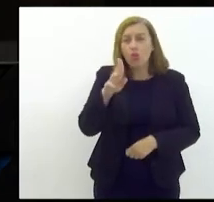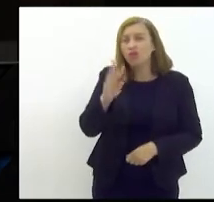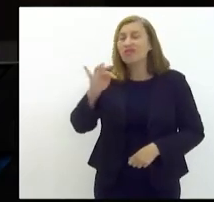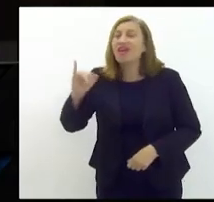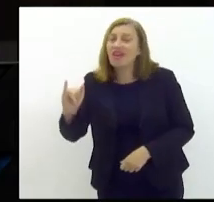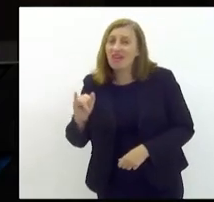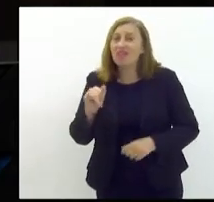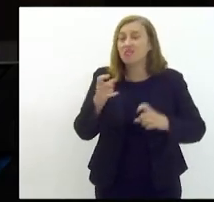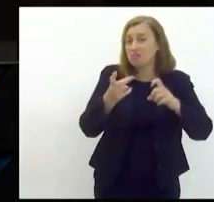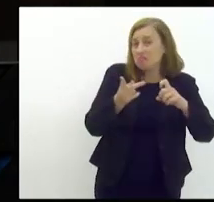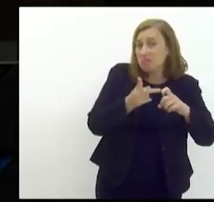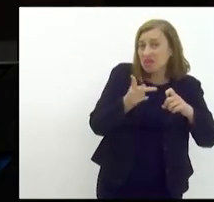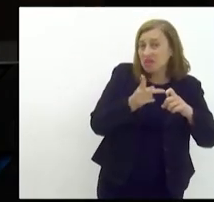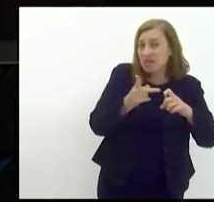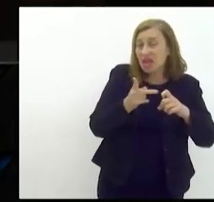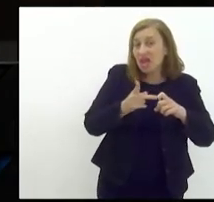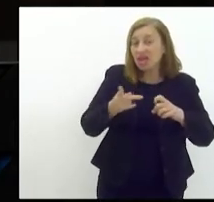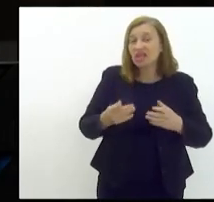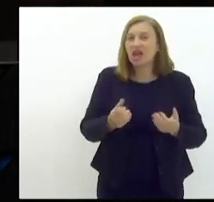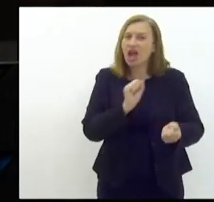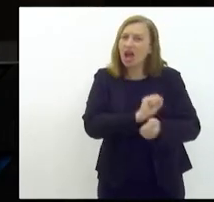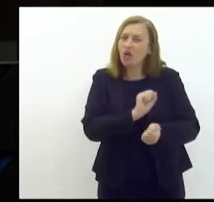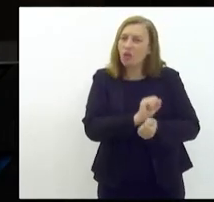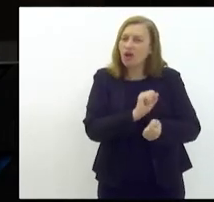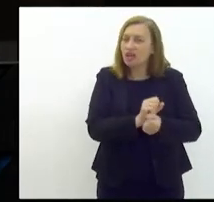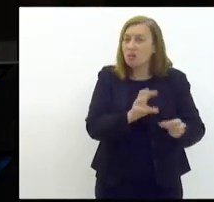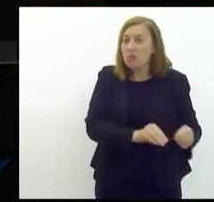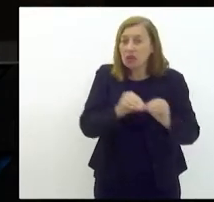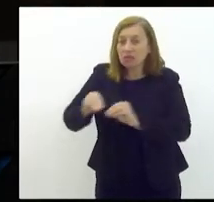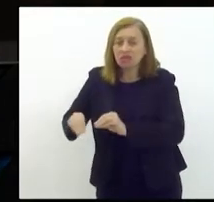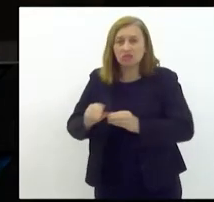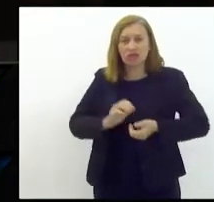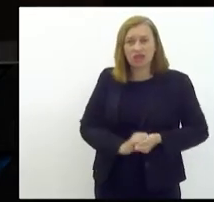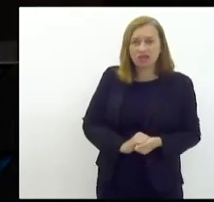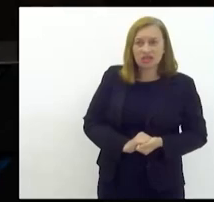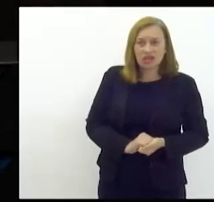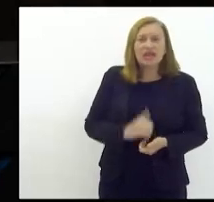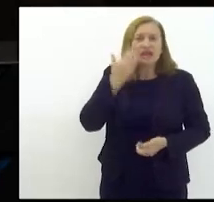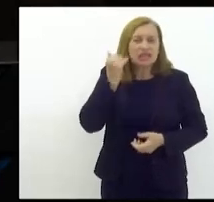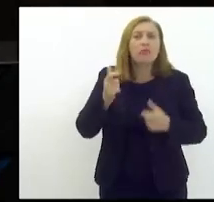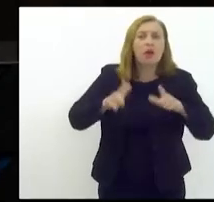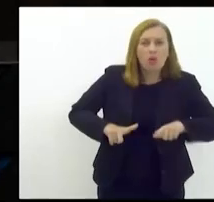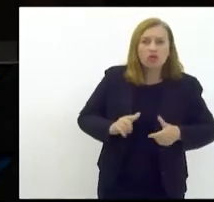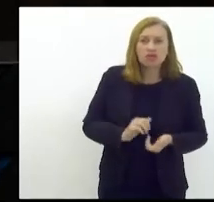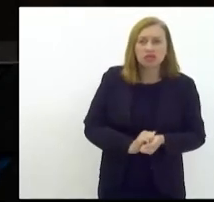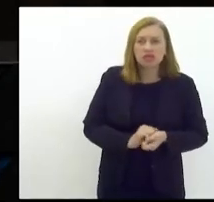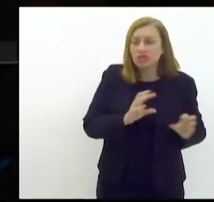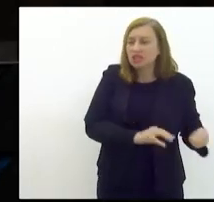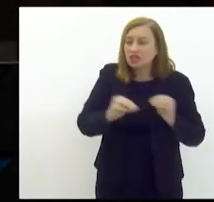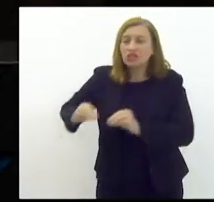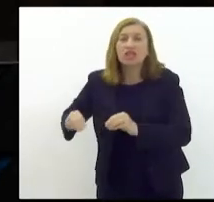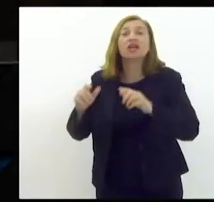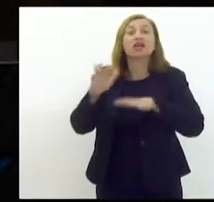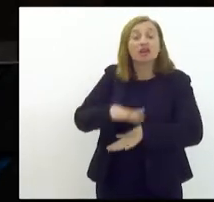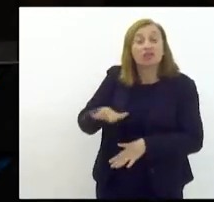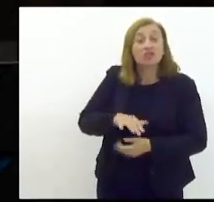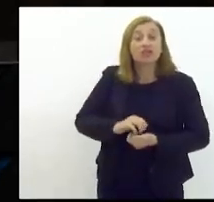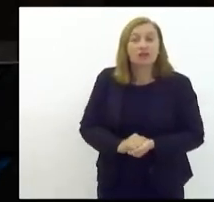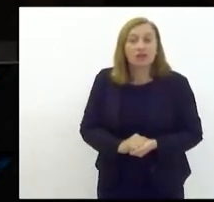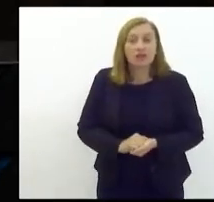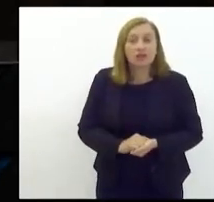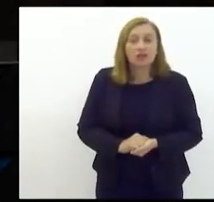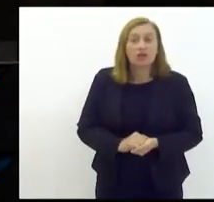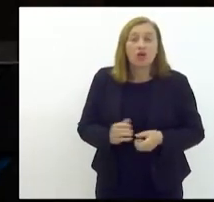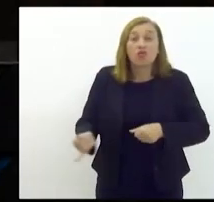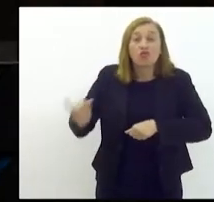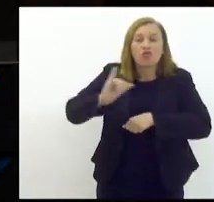pediátrica esperar uma transferência Isso é para onde estavam transferindo essa criança para